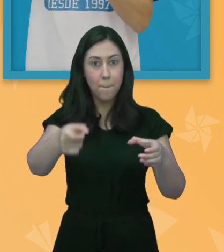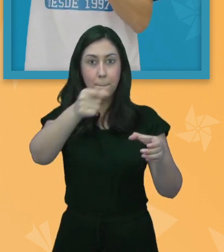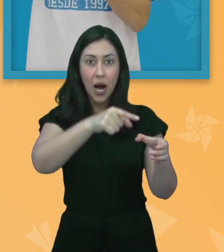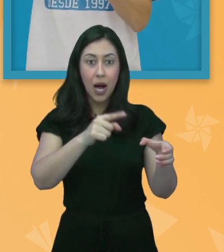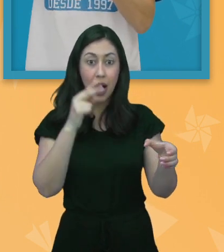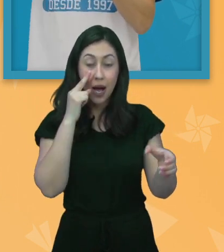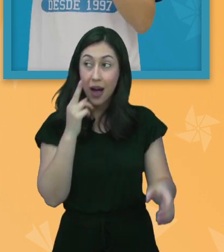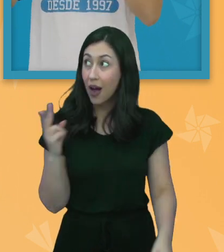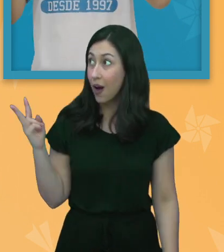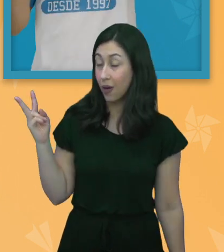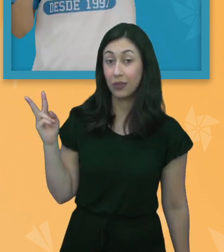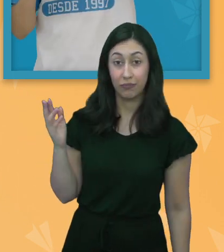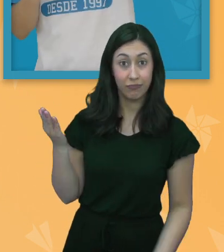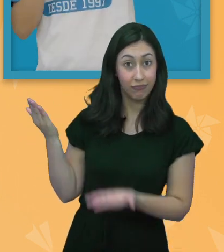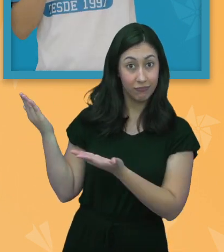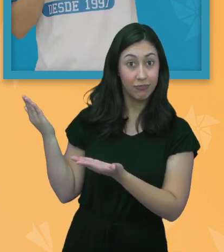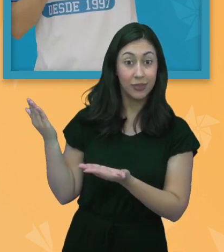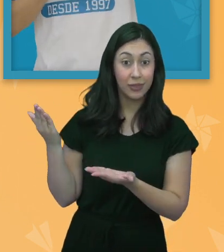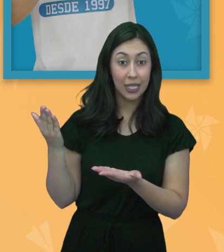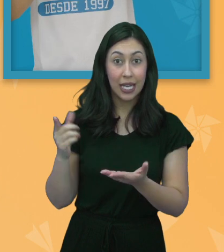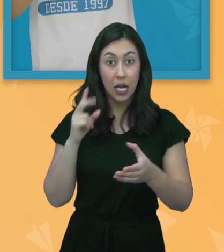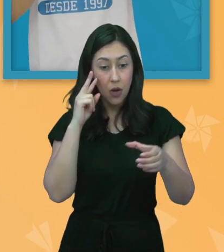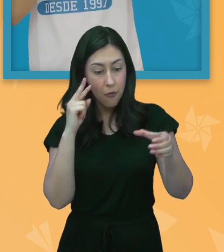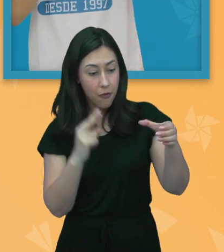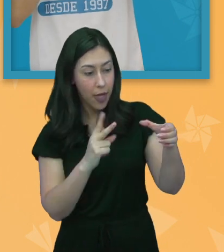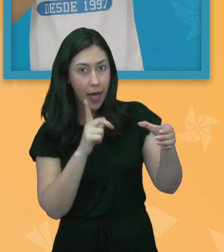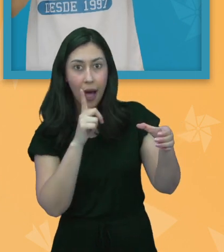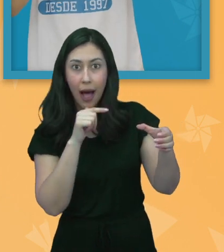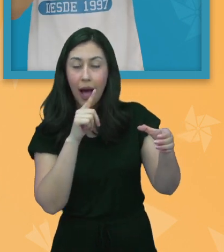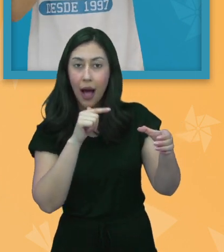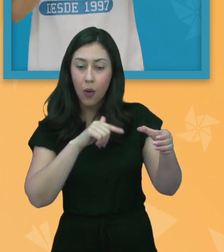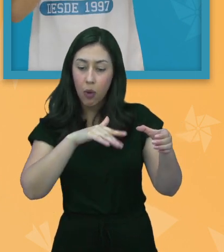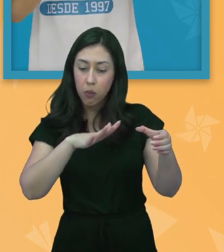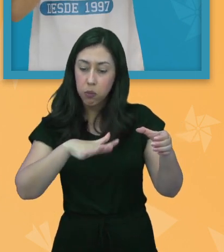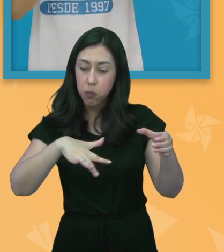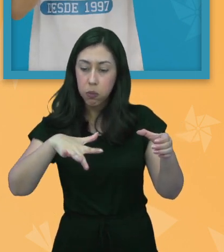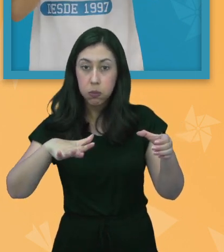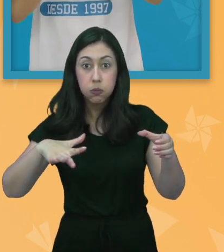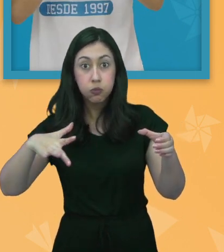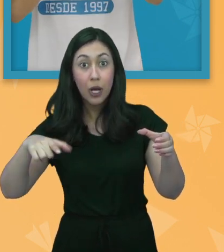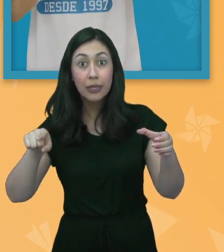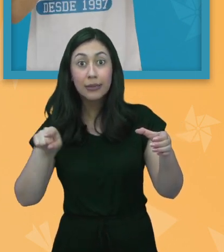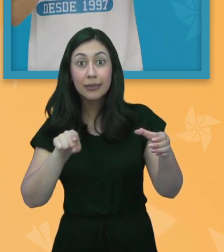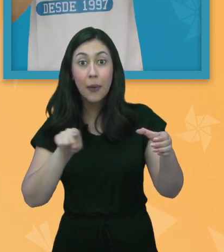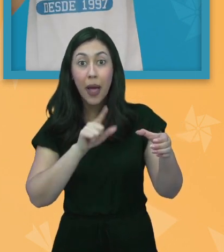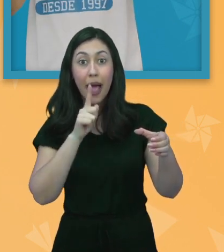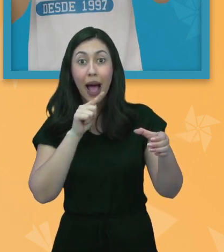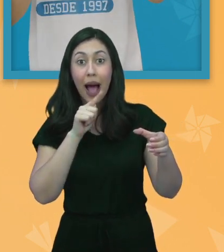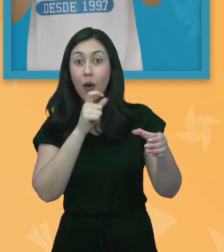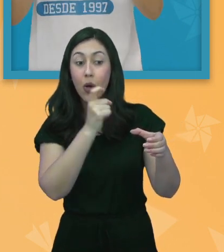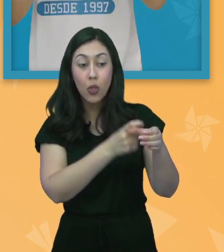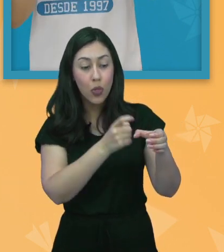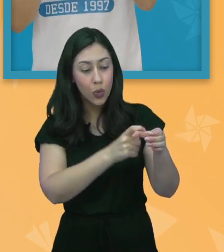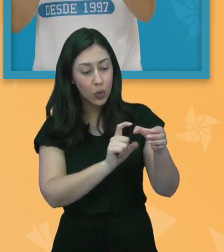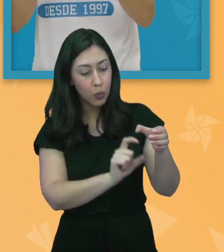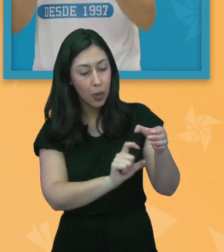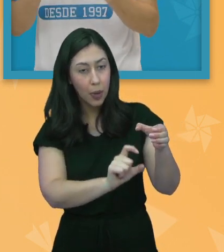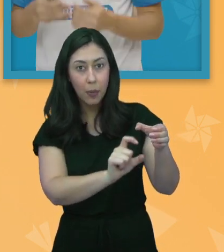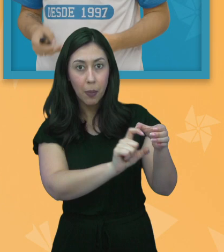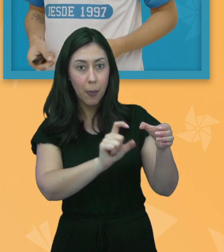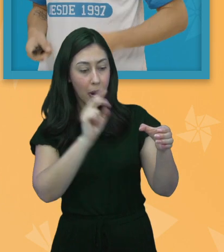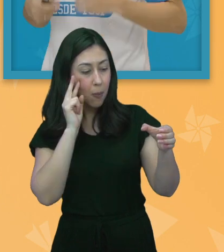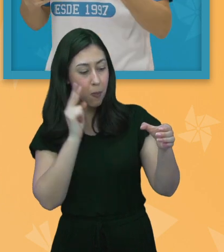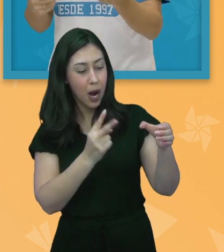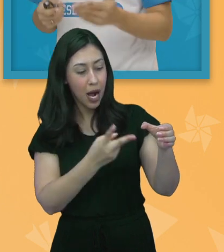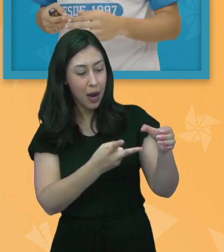dois sistemas ali, duas fases, porque você vai ter um sistema que é formado pela água no estado líquido e também a água no estado sólido, né, os cubinhos